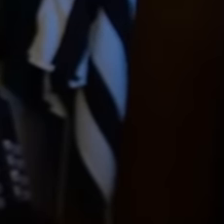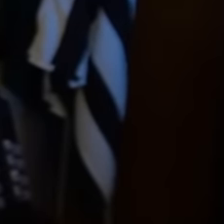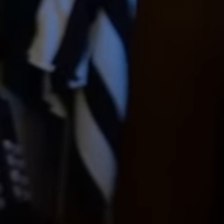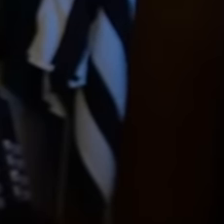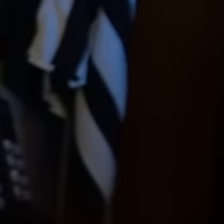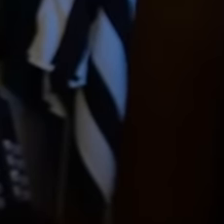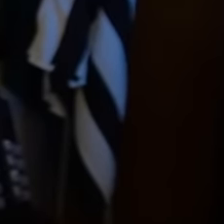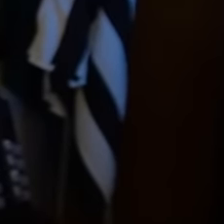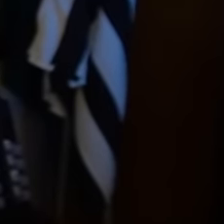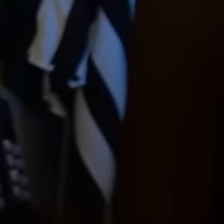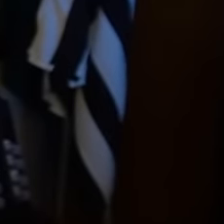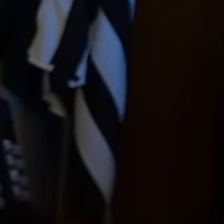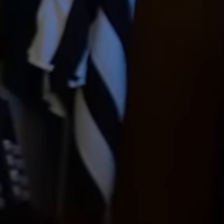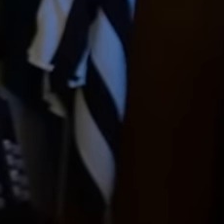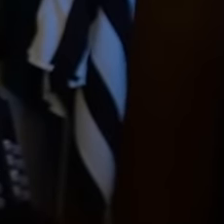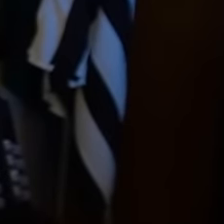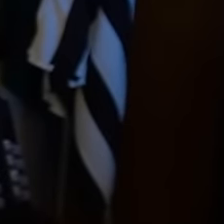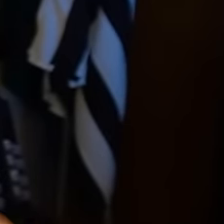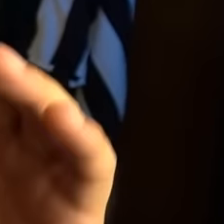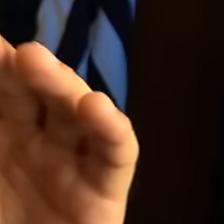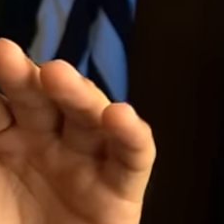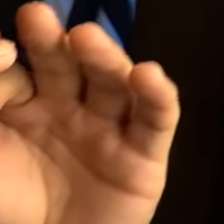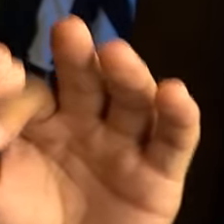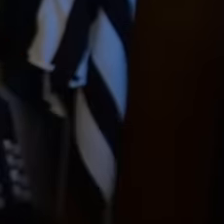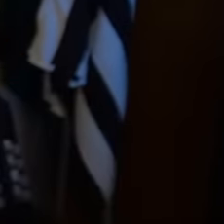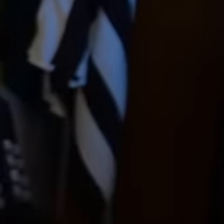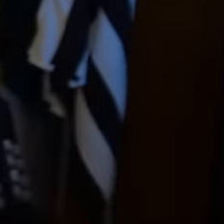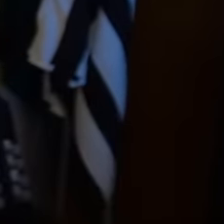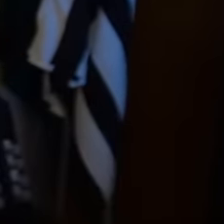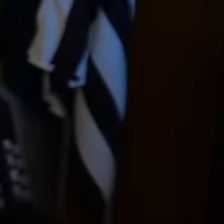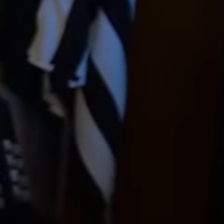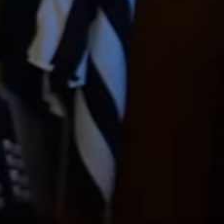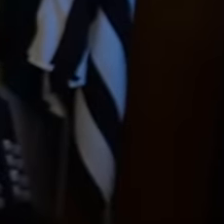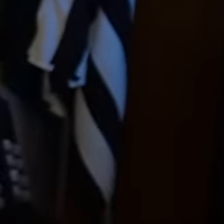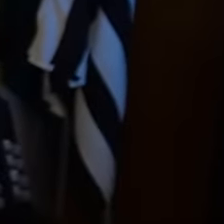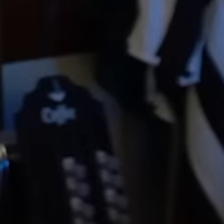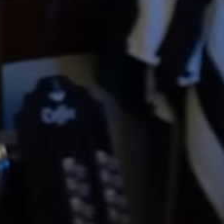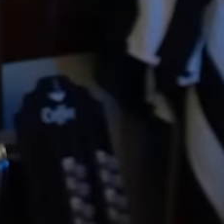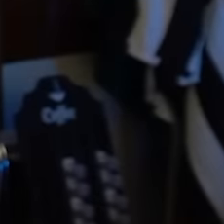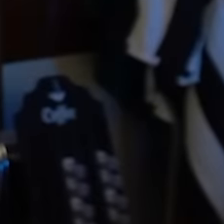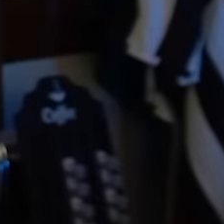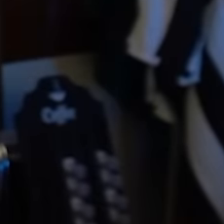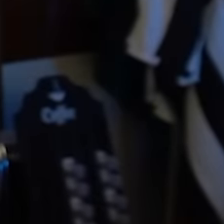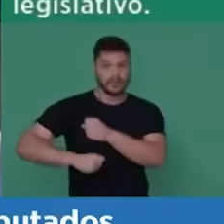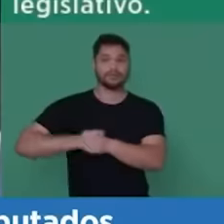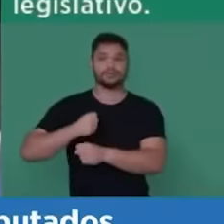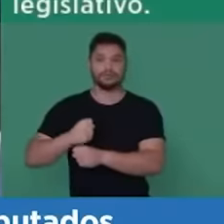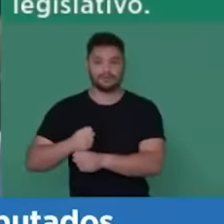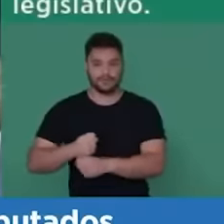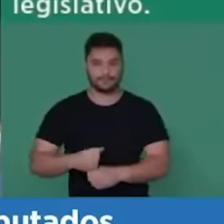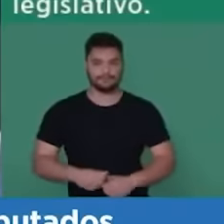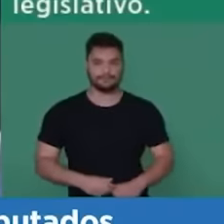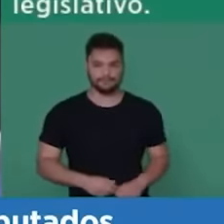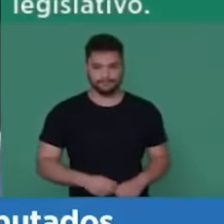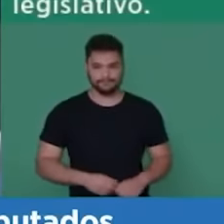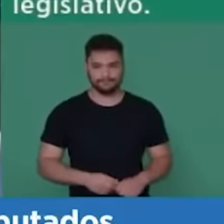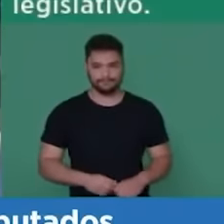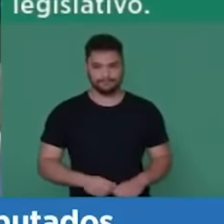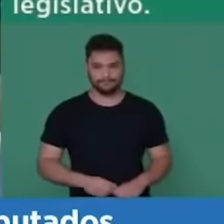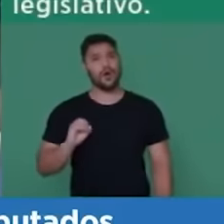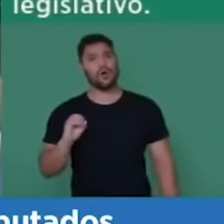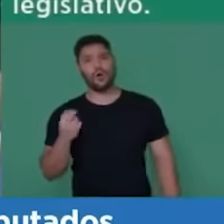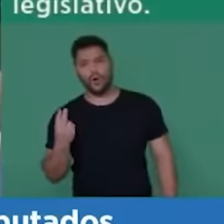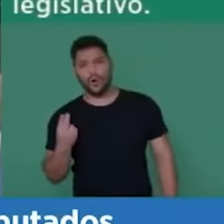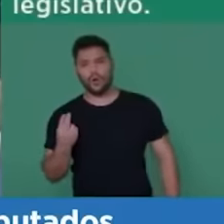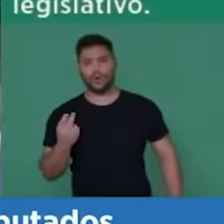e não prevalece a vontade do Palácio do Planalto, prevalece a vontade do Congresso. O Congresso, nesse sentido, tem a última palavra. Errará ainda